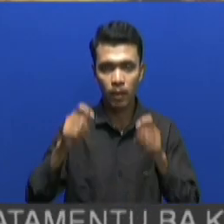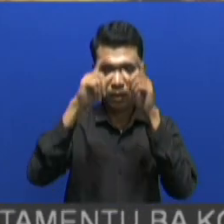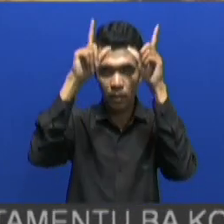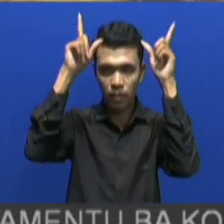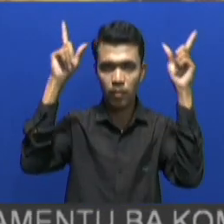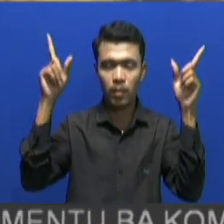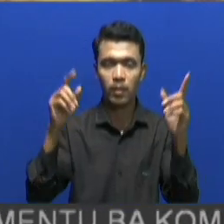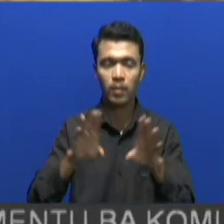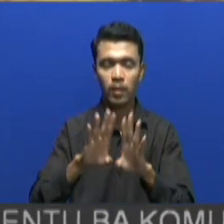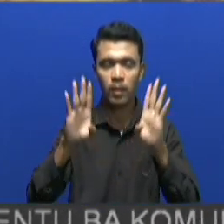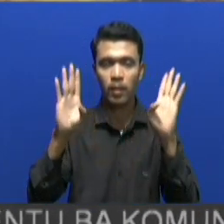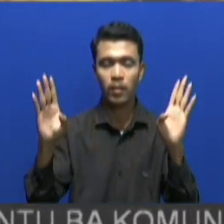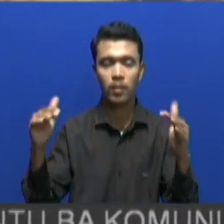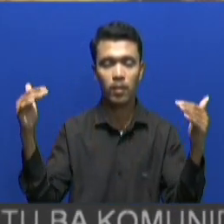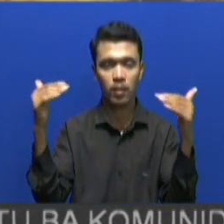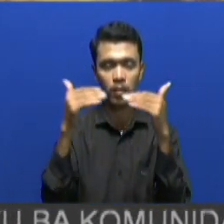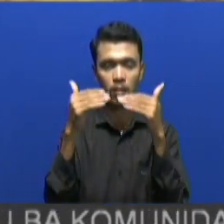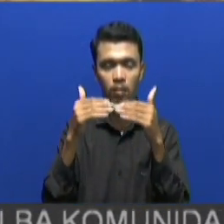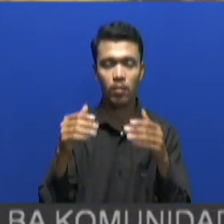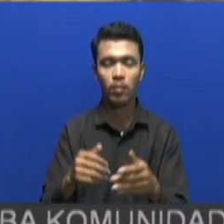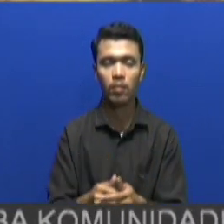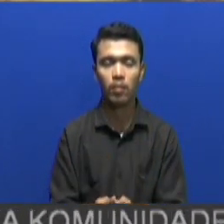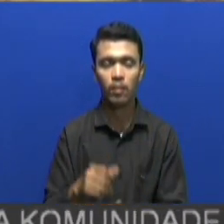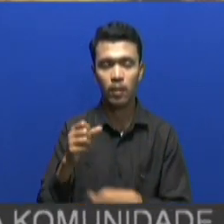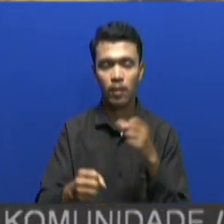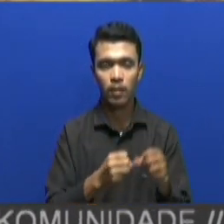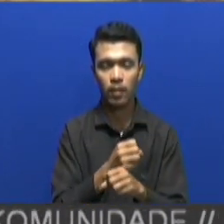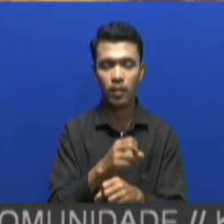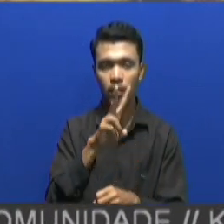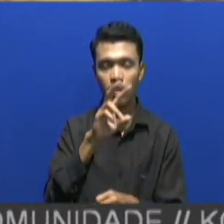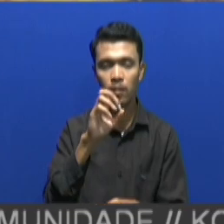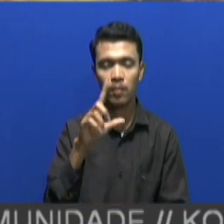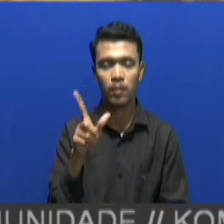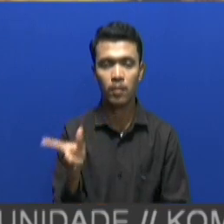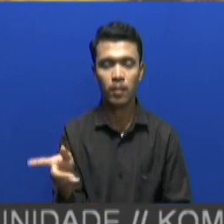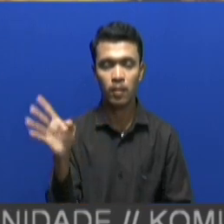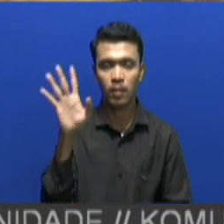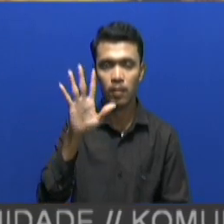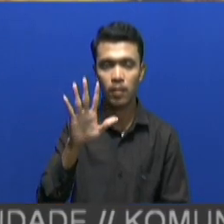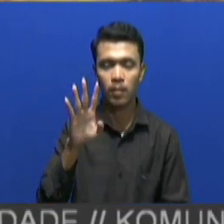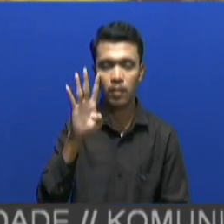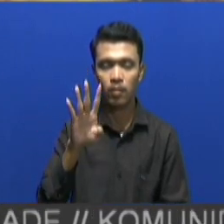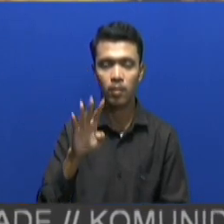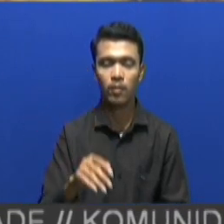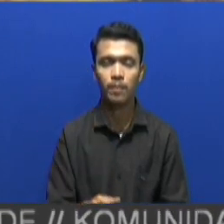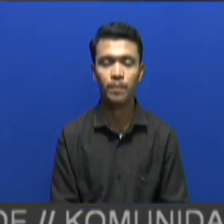Timor-Leste oficialmente lança Fórum Investimento Turismo Tina Rinrua Ruanulo Resinhat.